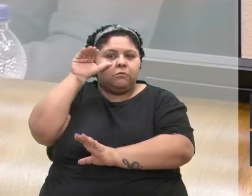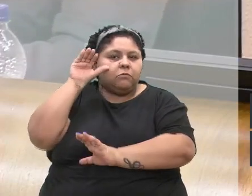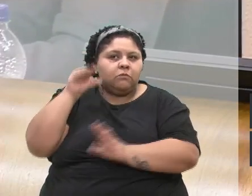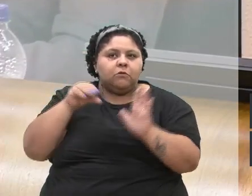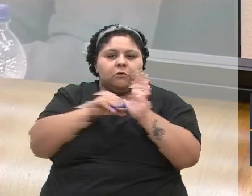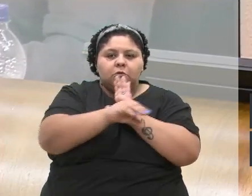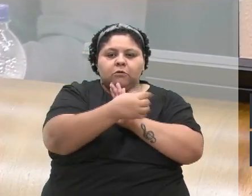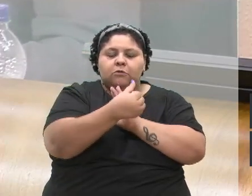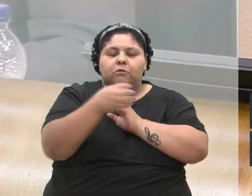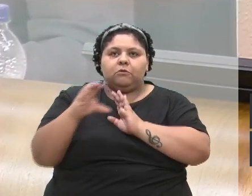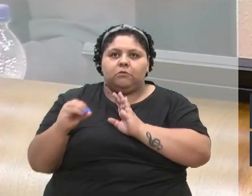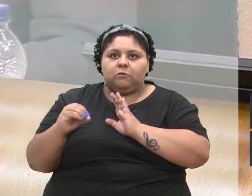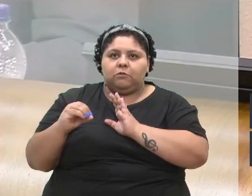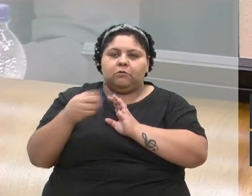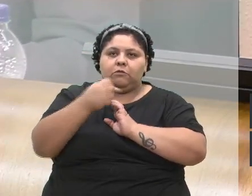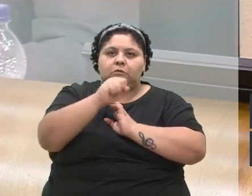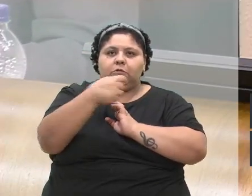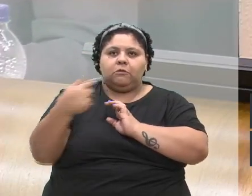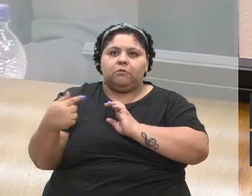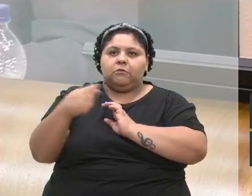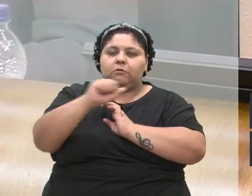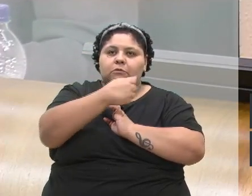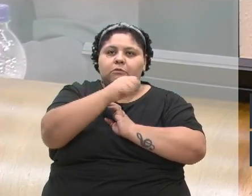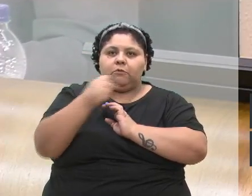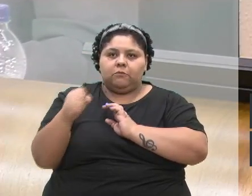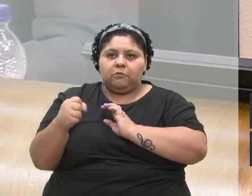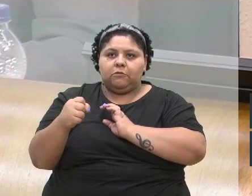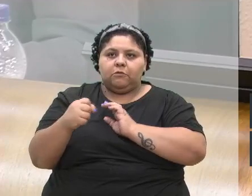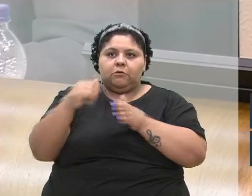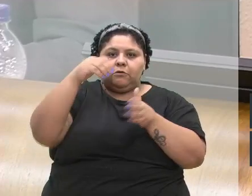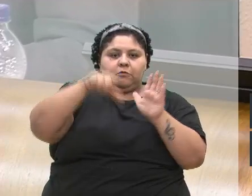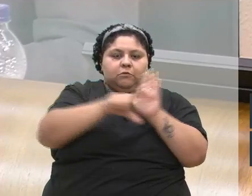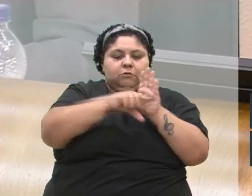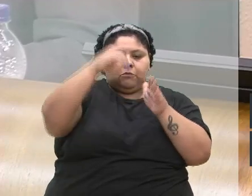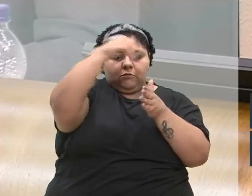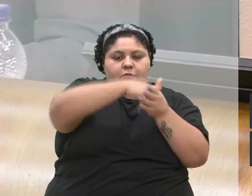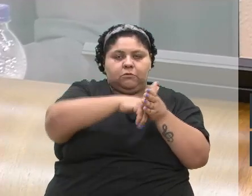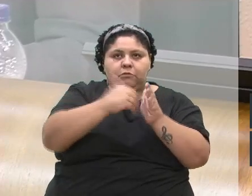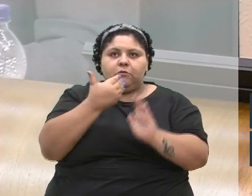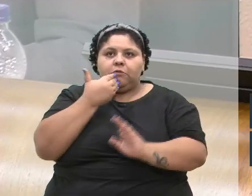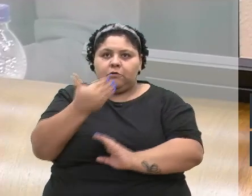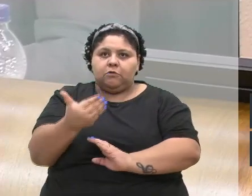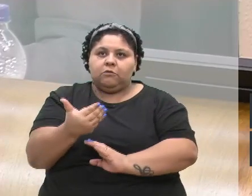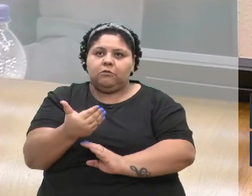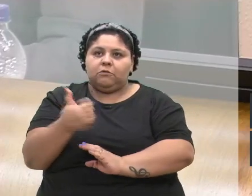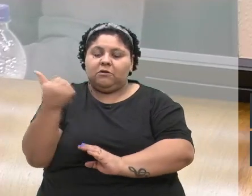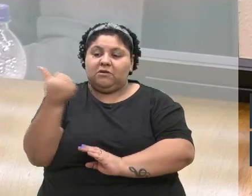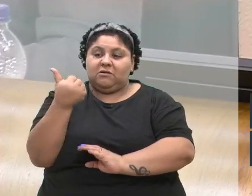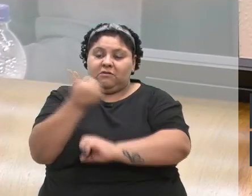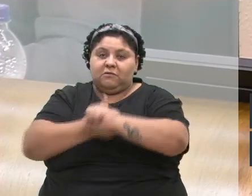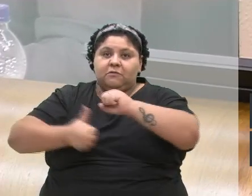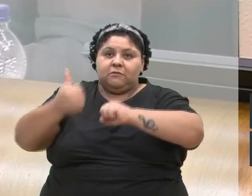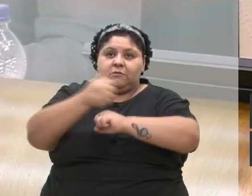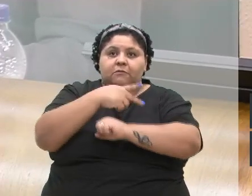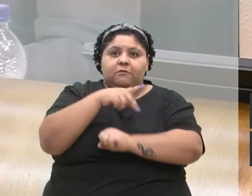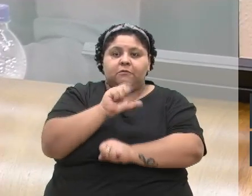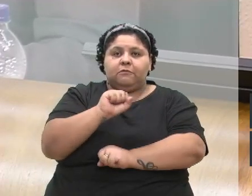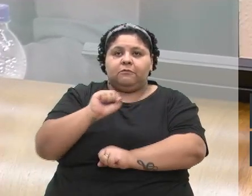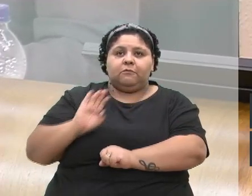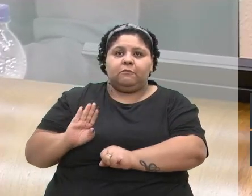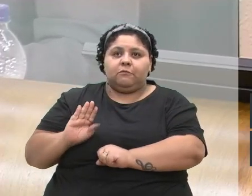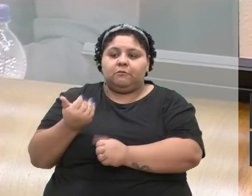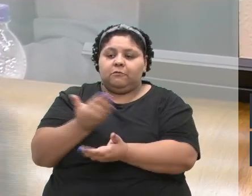lei orgânica bem como dos artigos 87 e 88 do Regimento Interno convocamos vossa senhoria como sexto suplente do PSB a